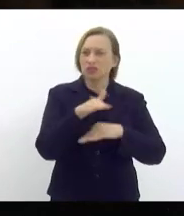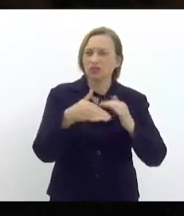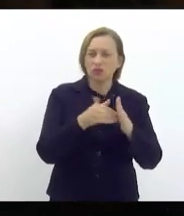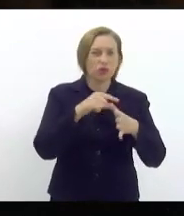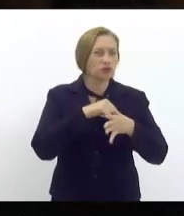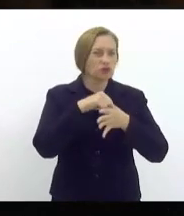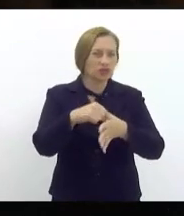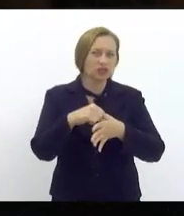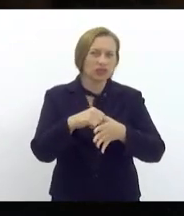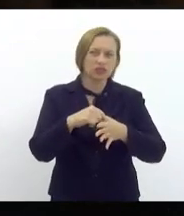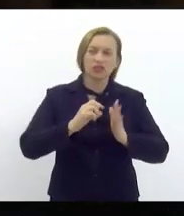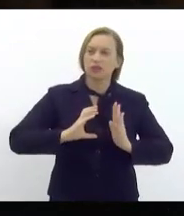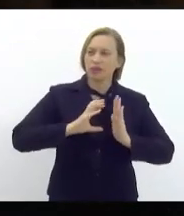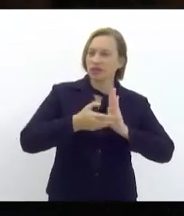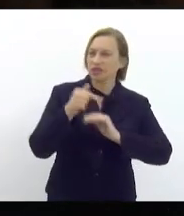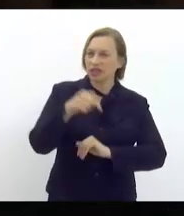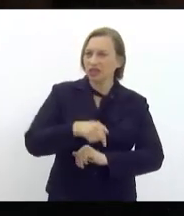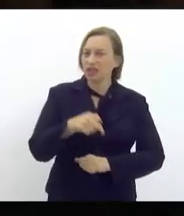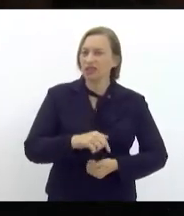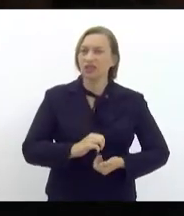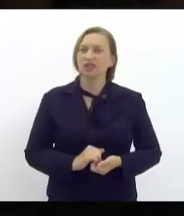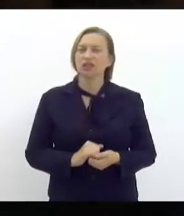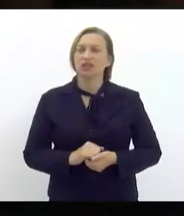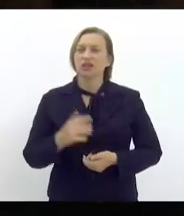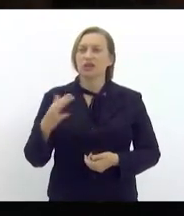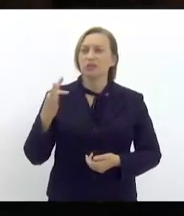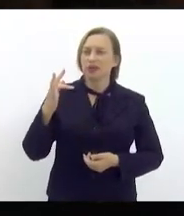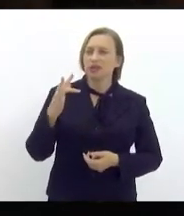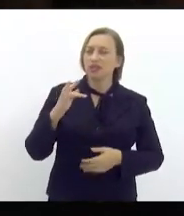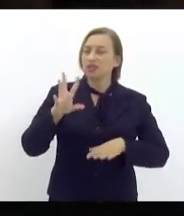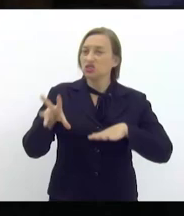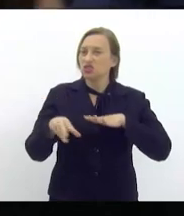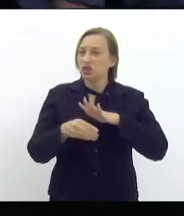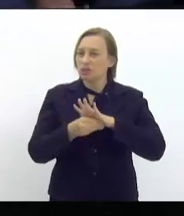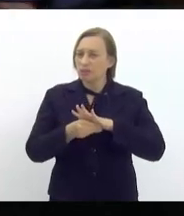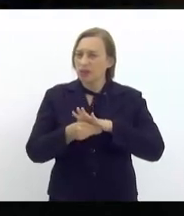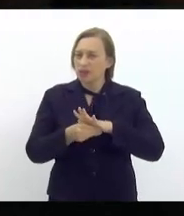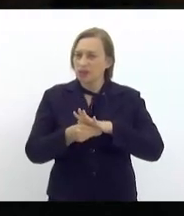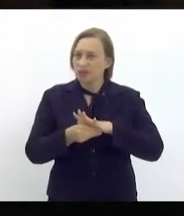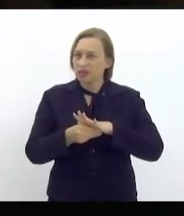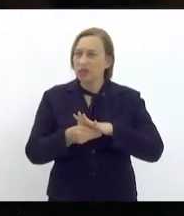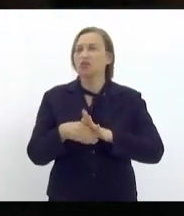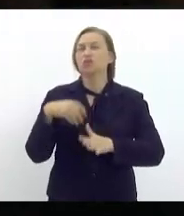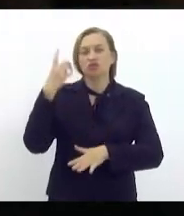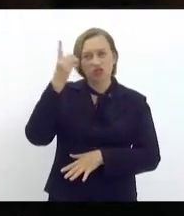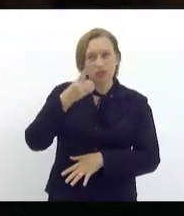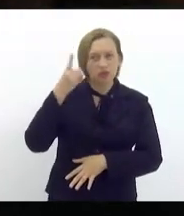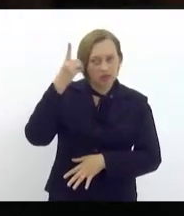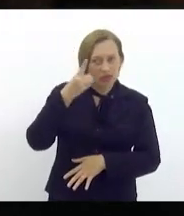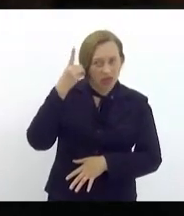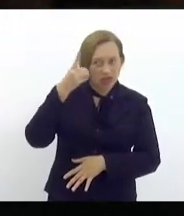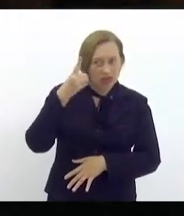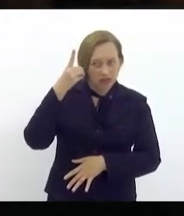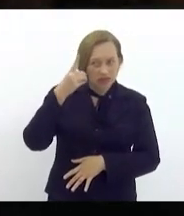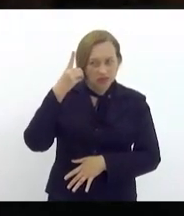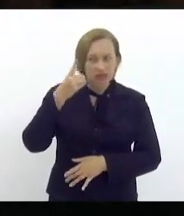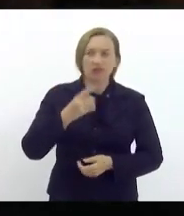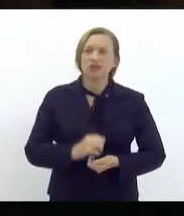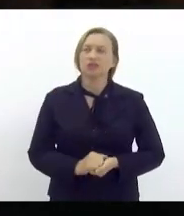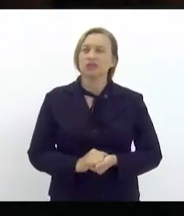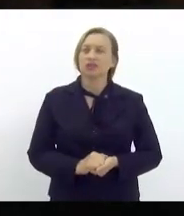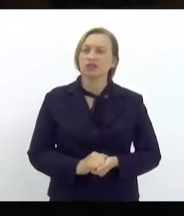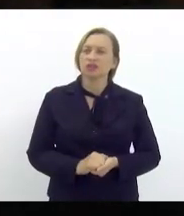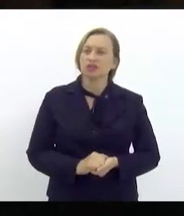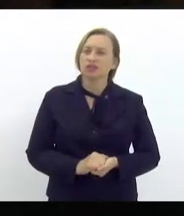líderes aqui partidários há previsão de emendas impositivas dos deputados emendas que só serão aplicadas de